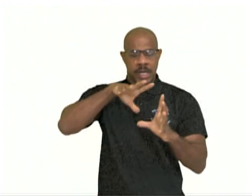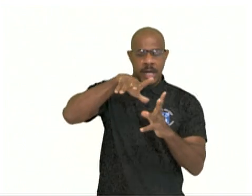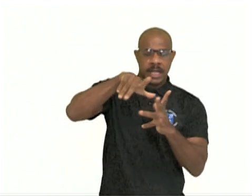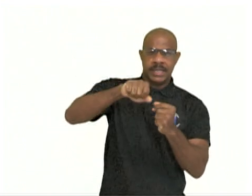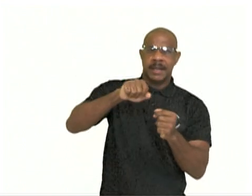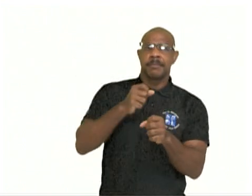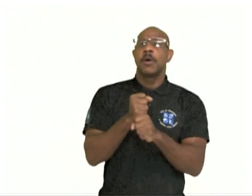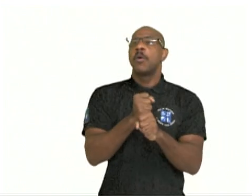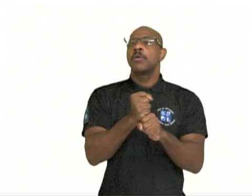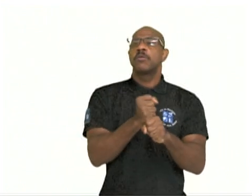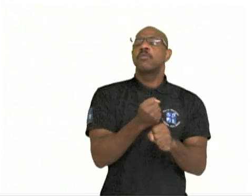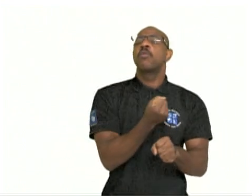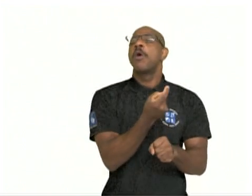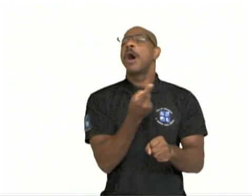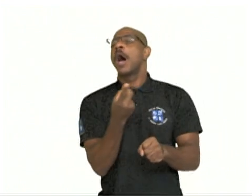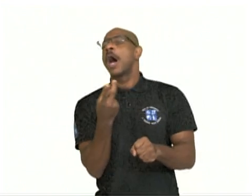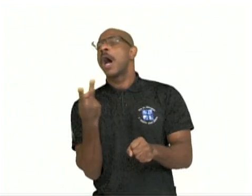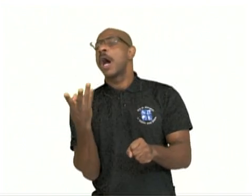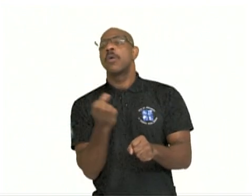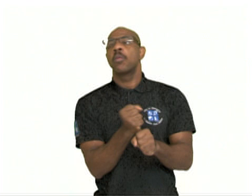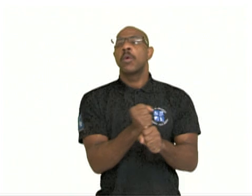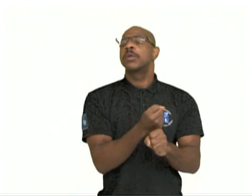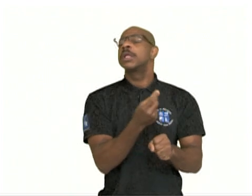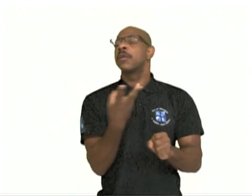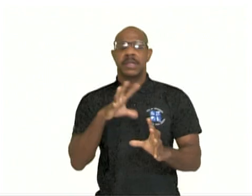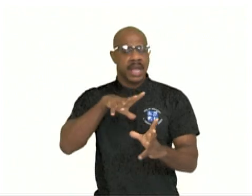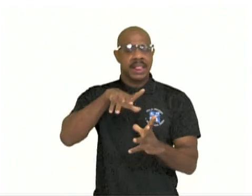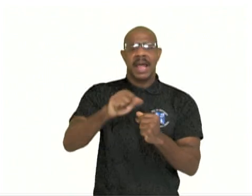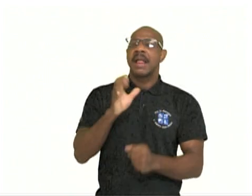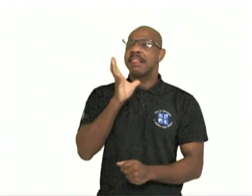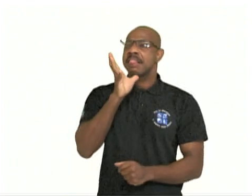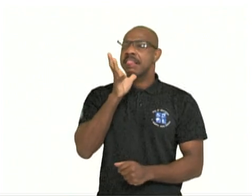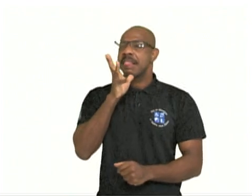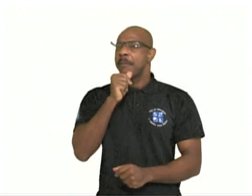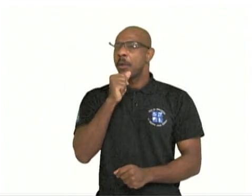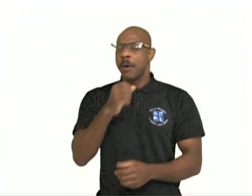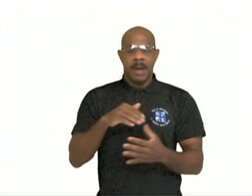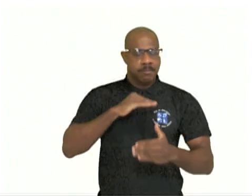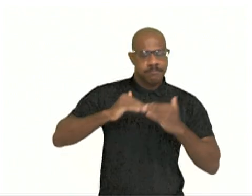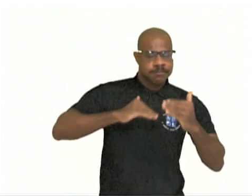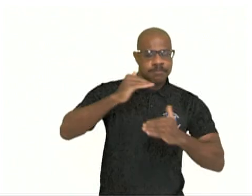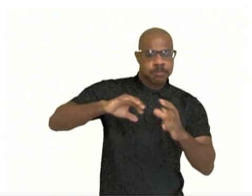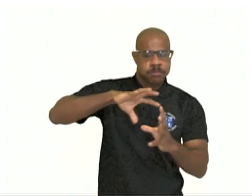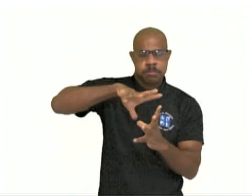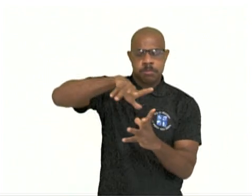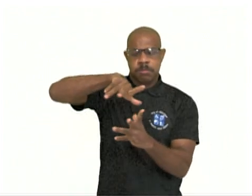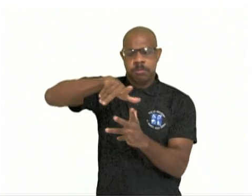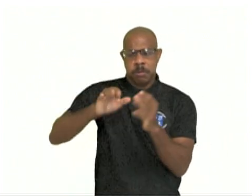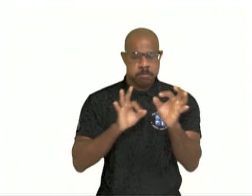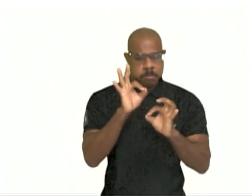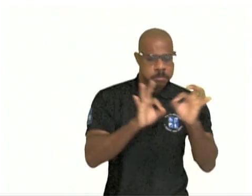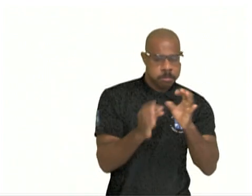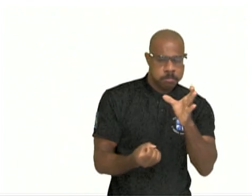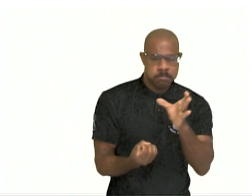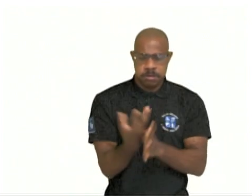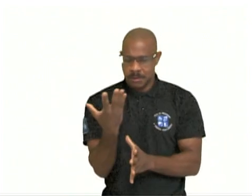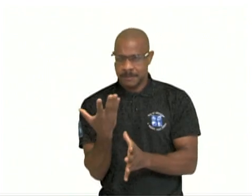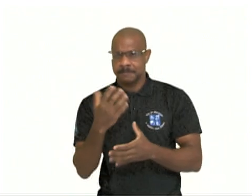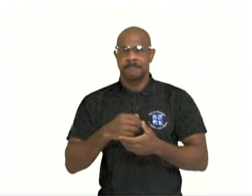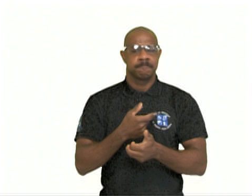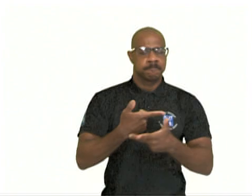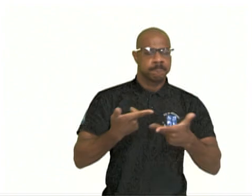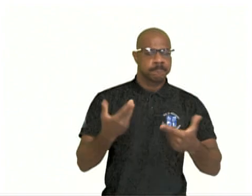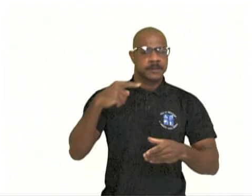Terra demorou para desenvolver todos os elementos, todos os seres que compõem o nosso planeta na